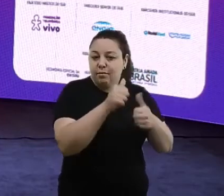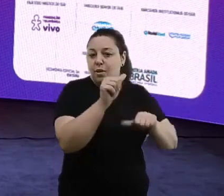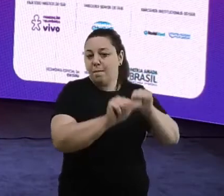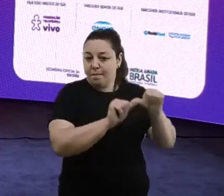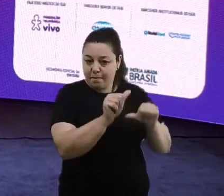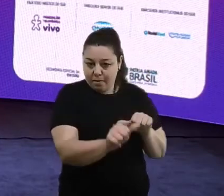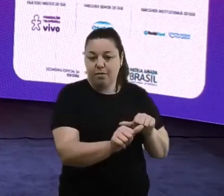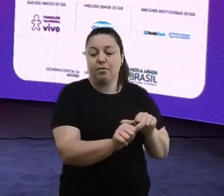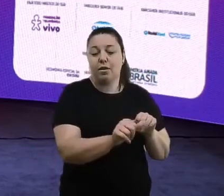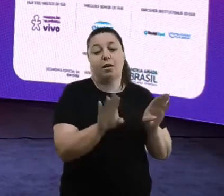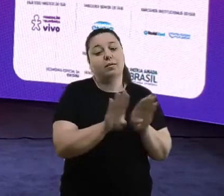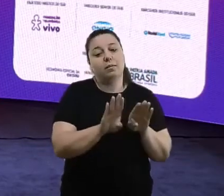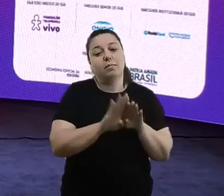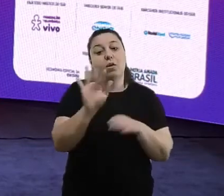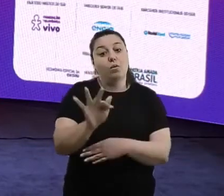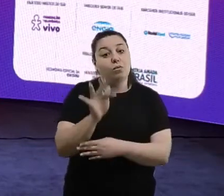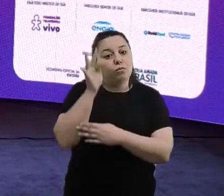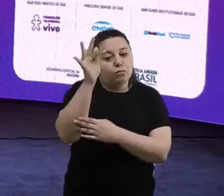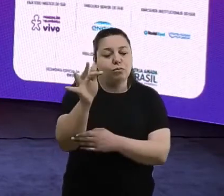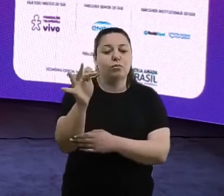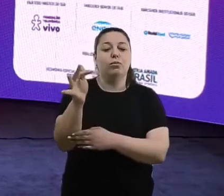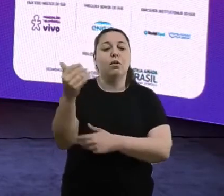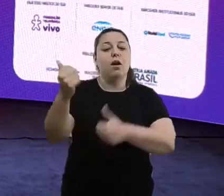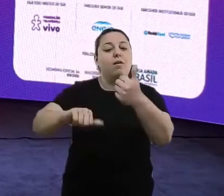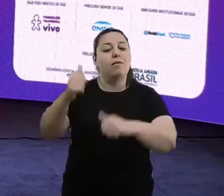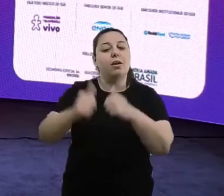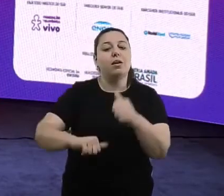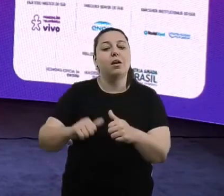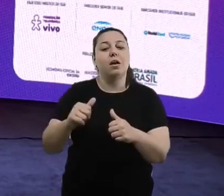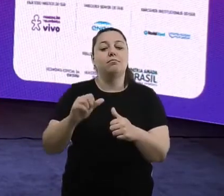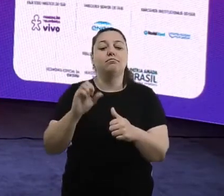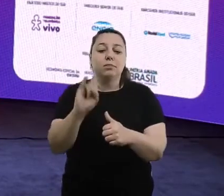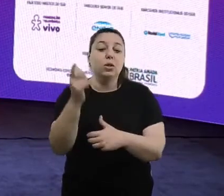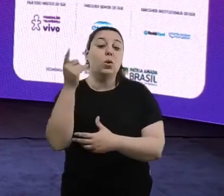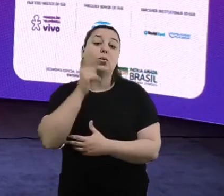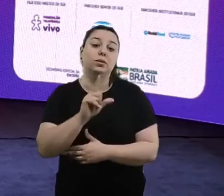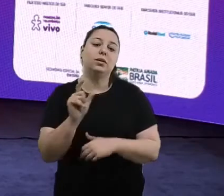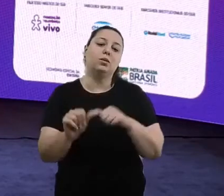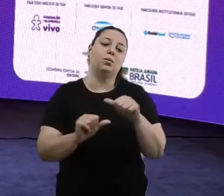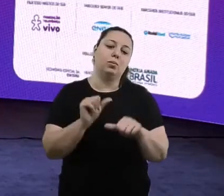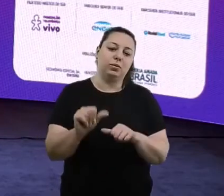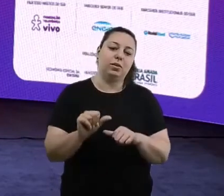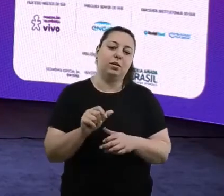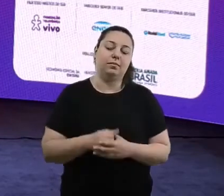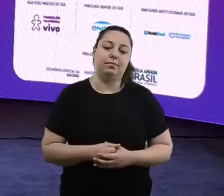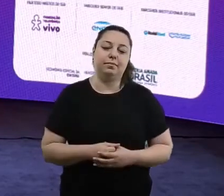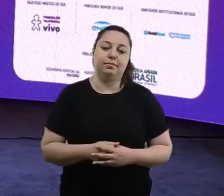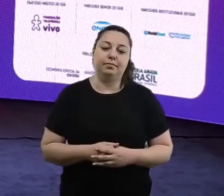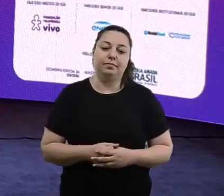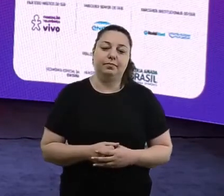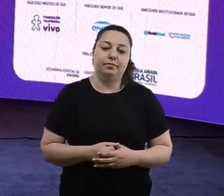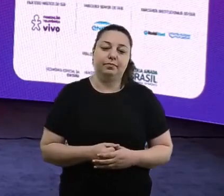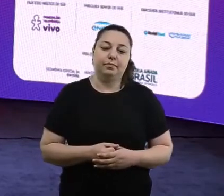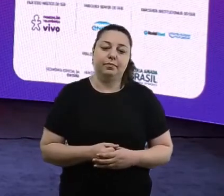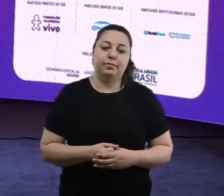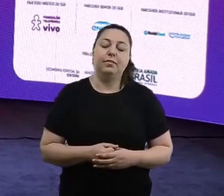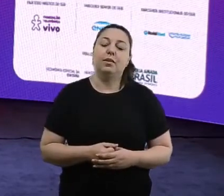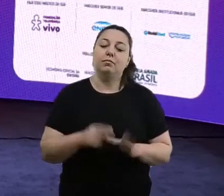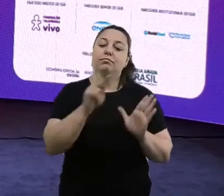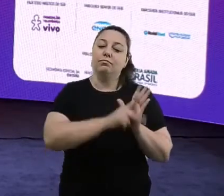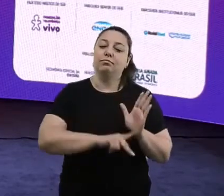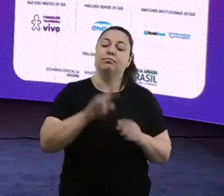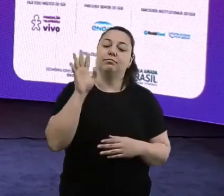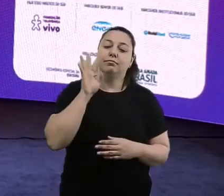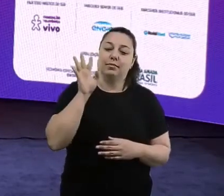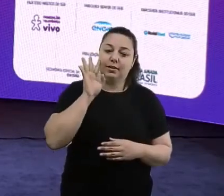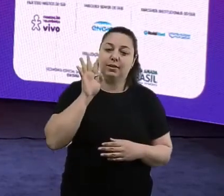momento futuro, fazer a avaliação do quanto que realmente melhorou o impacto na instituição. Então, um projeto super legal, e acho que é um